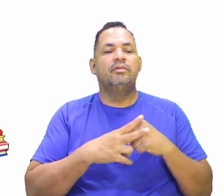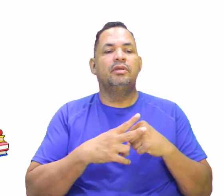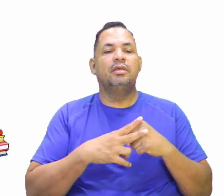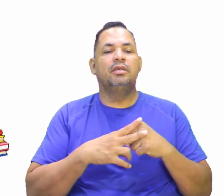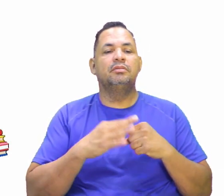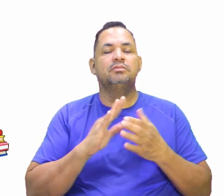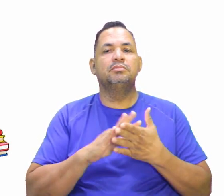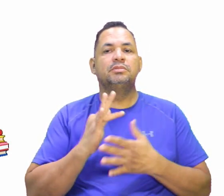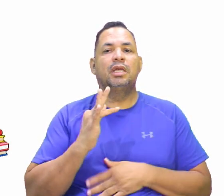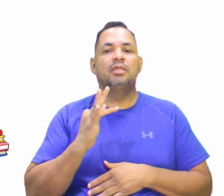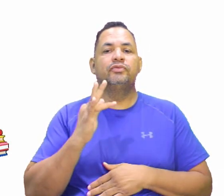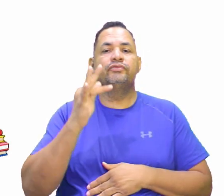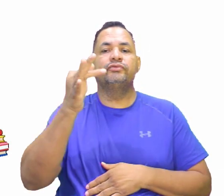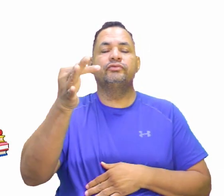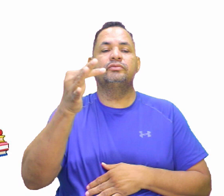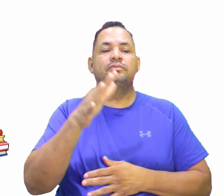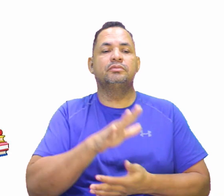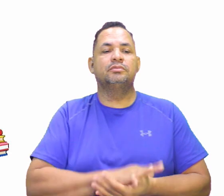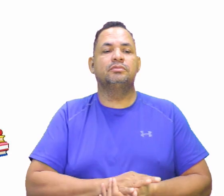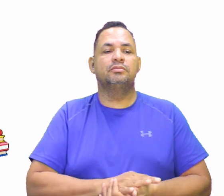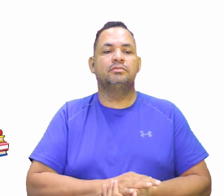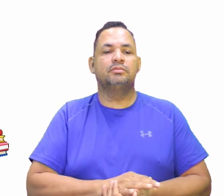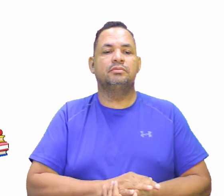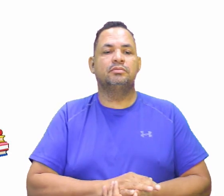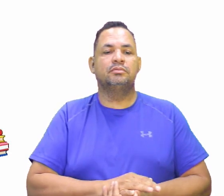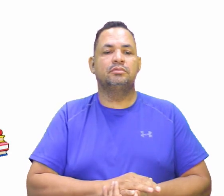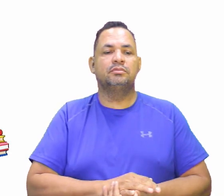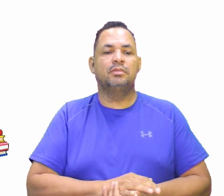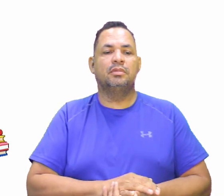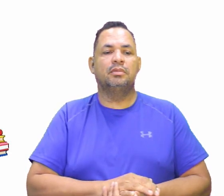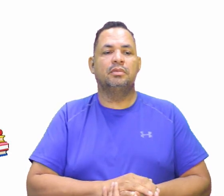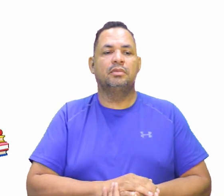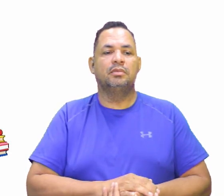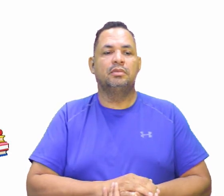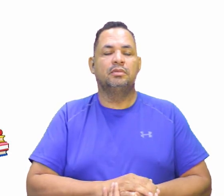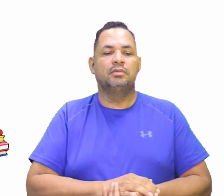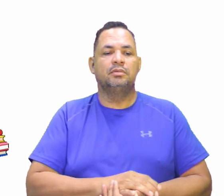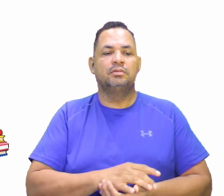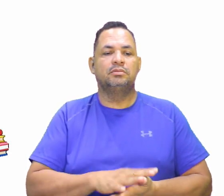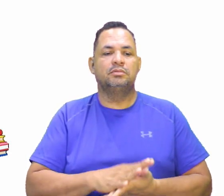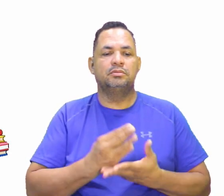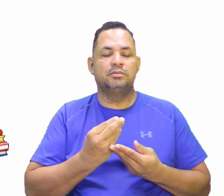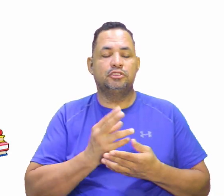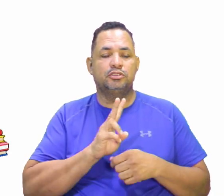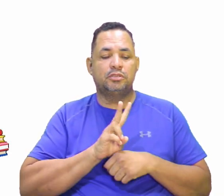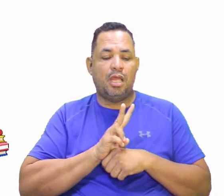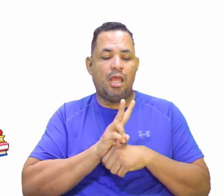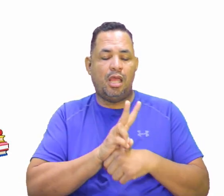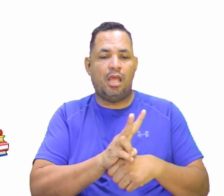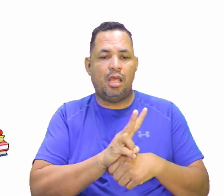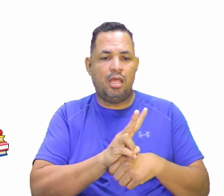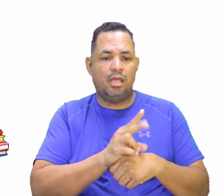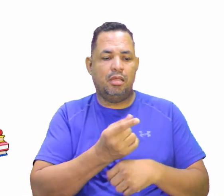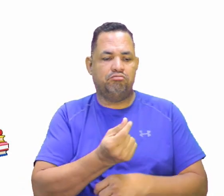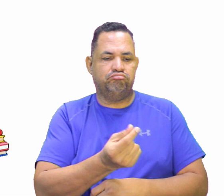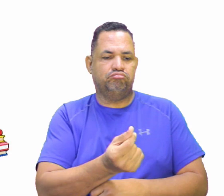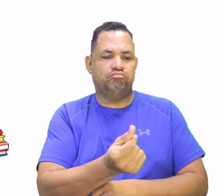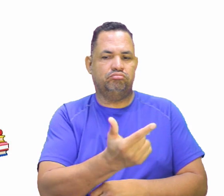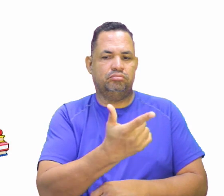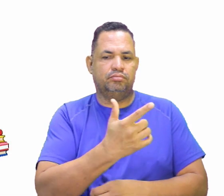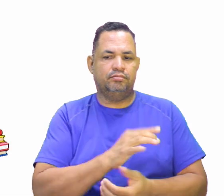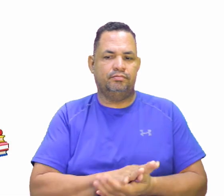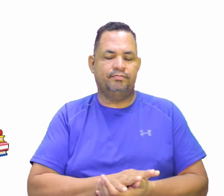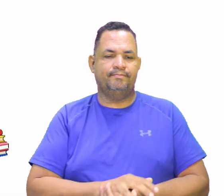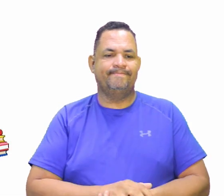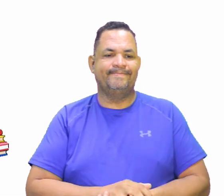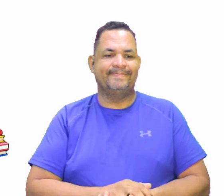futuro do presente. Então ocorre o quê? A mesóclise. Tinha emprestado-lhe dinheiro. O que